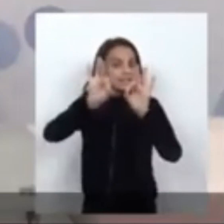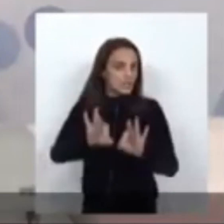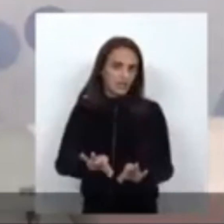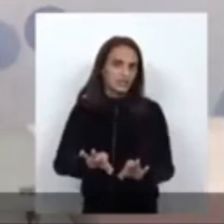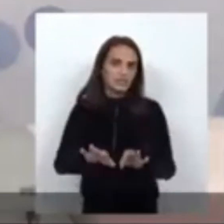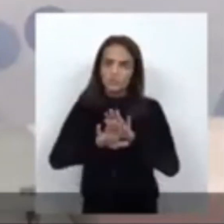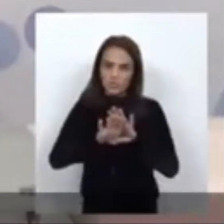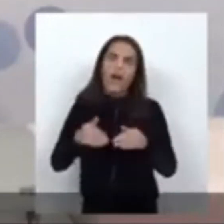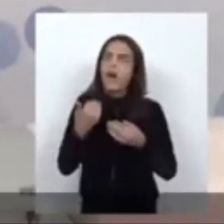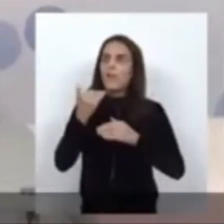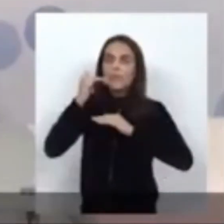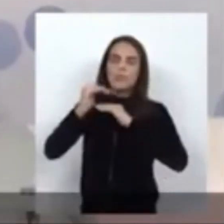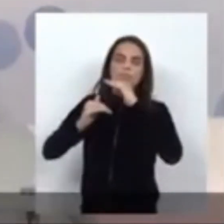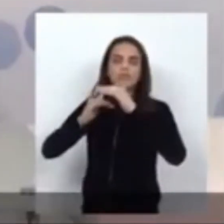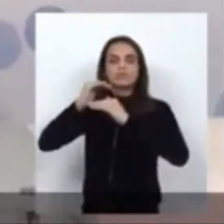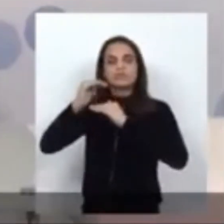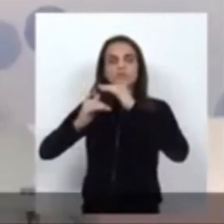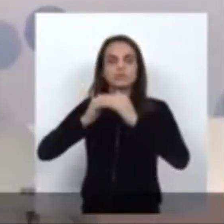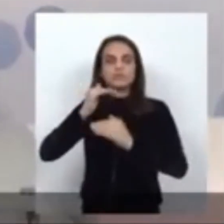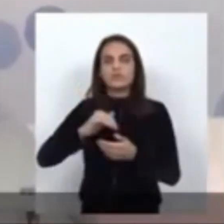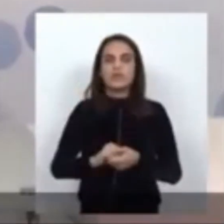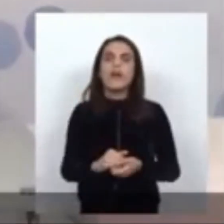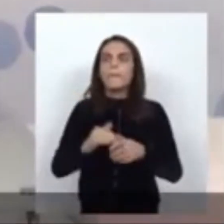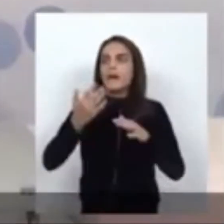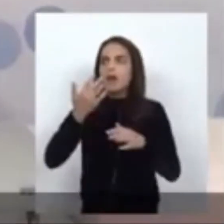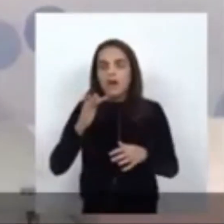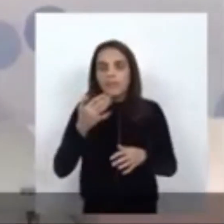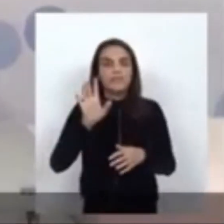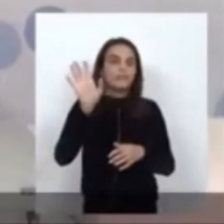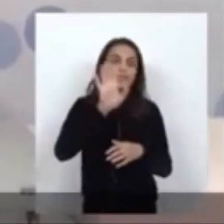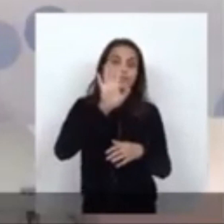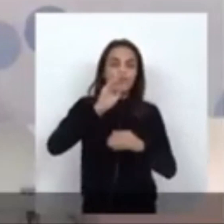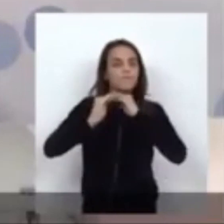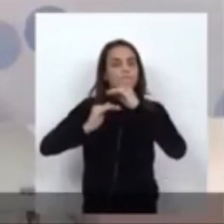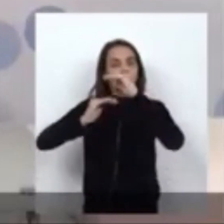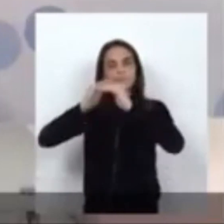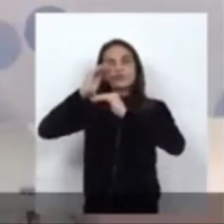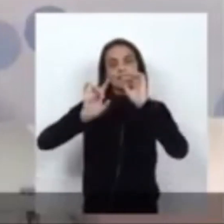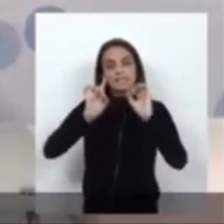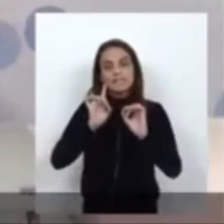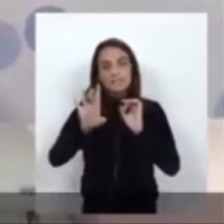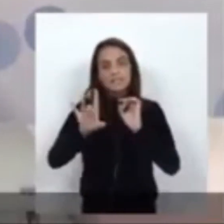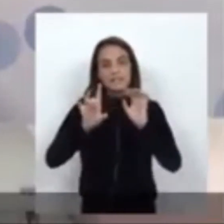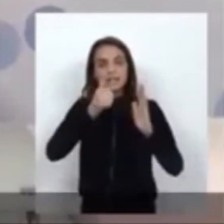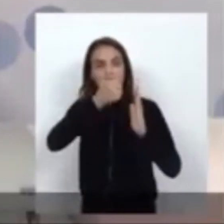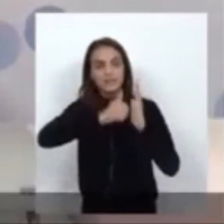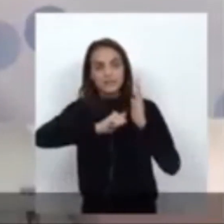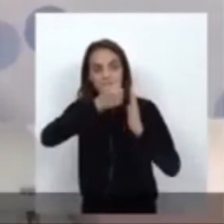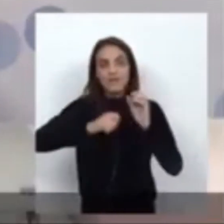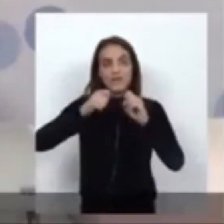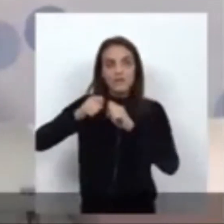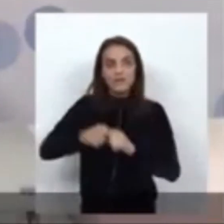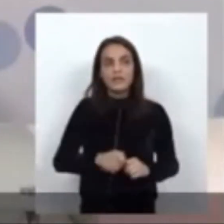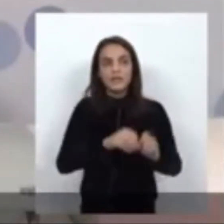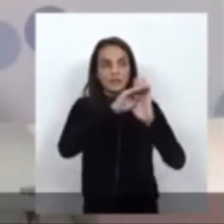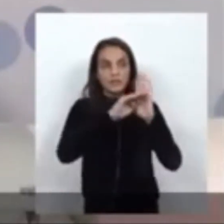é um processo parcial, ele é um processo que cada avaliador faz pautado nas